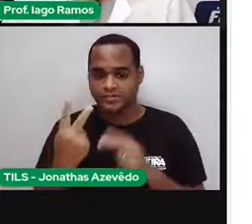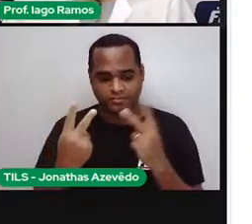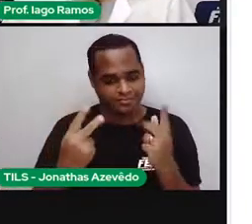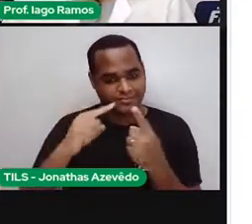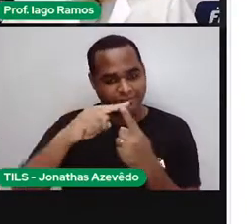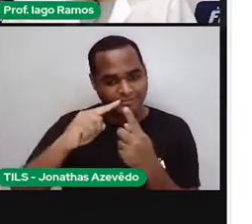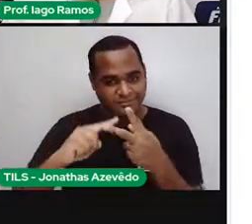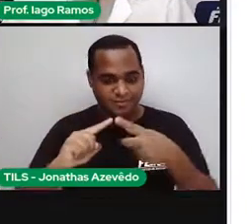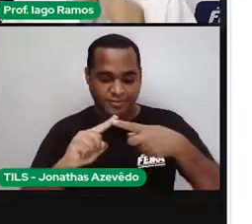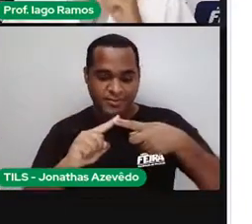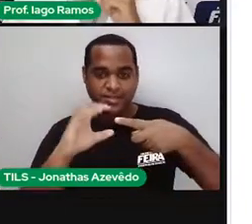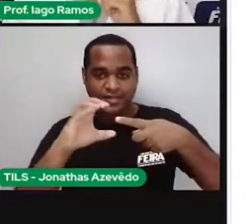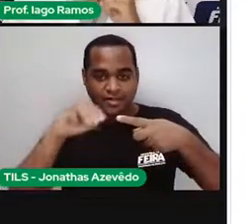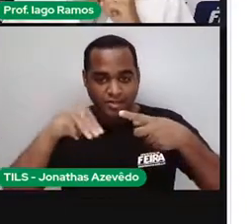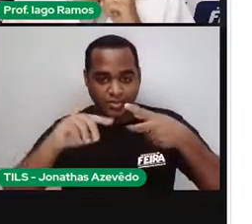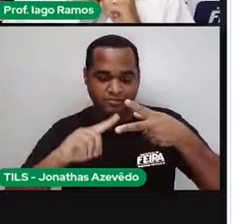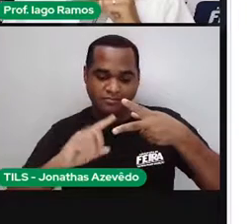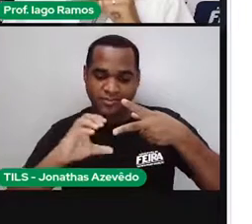30